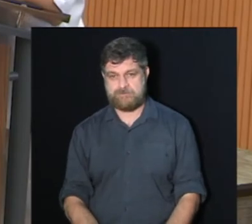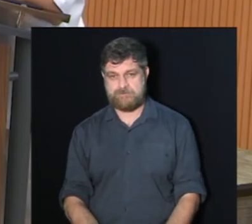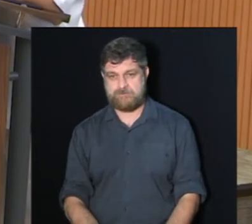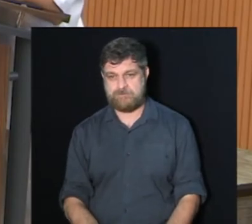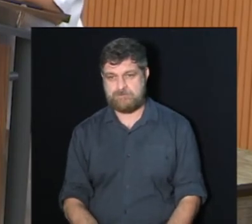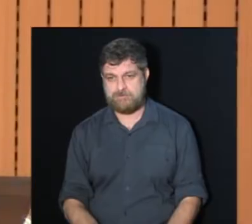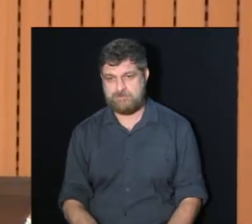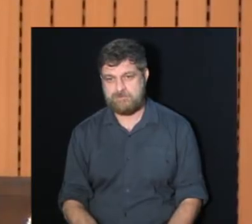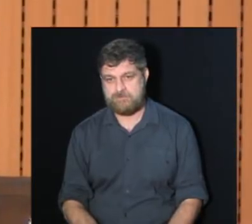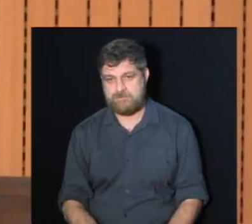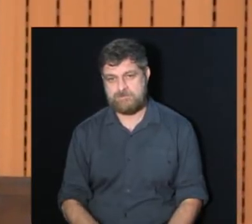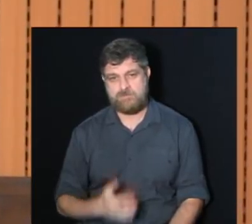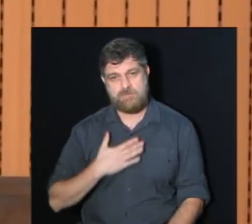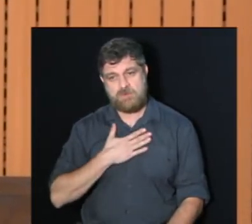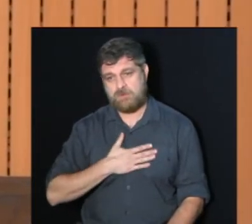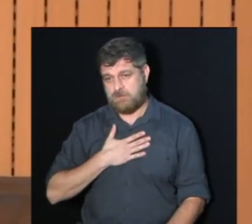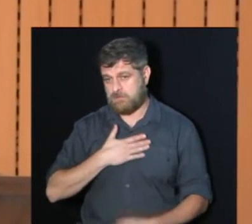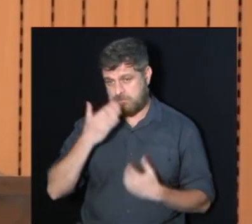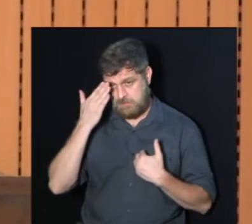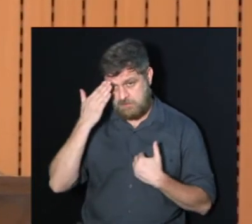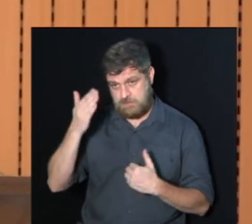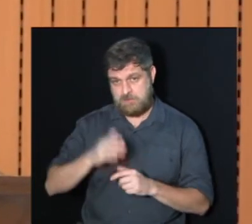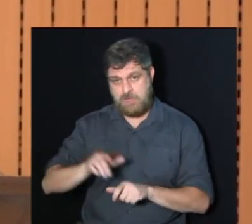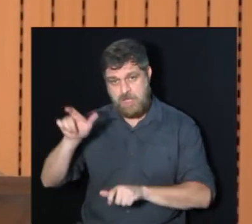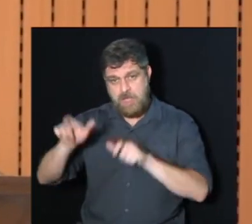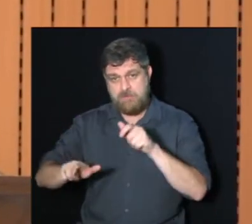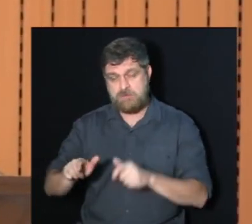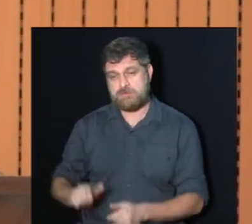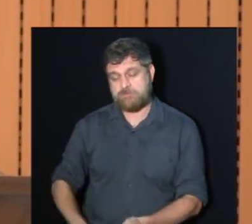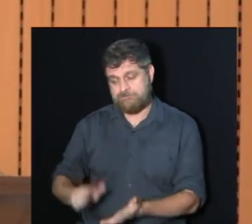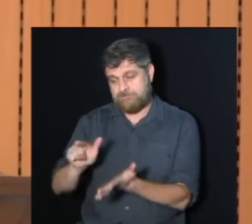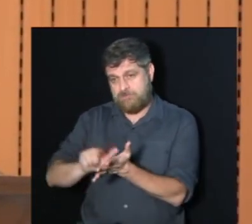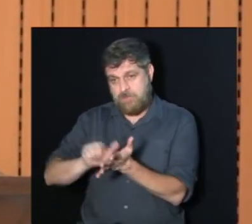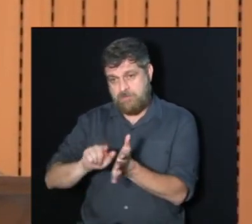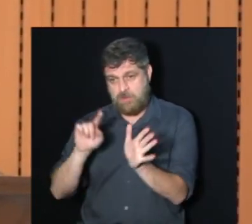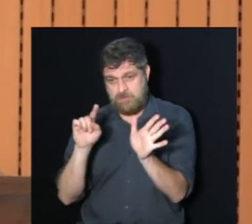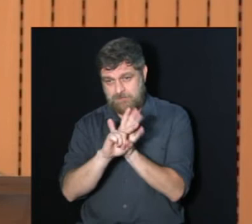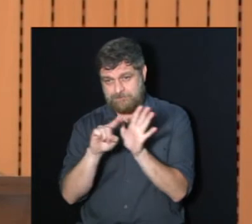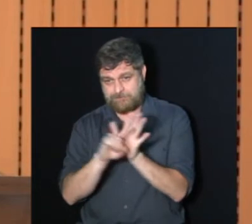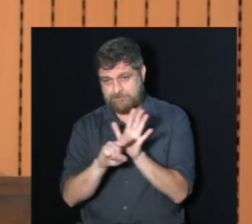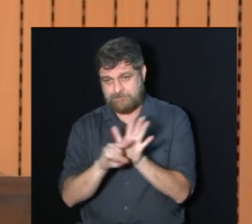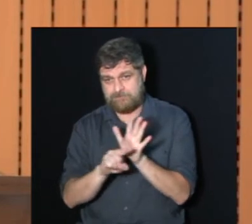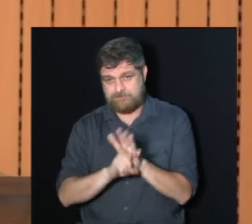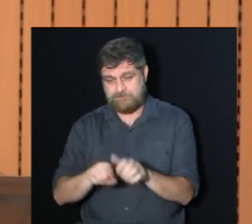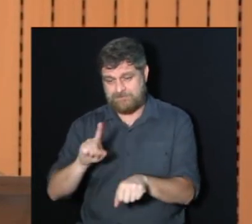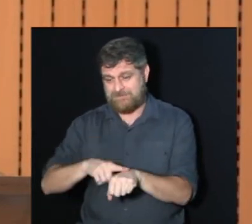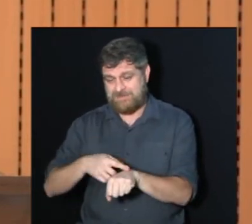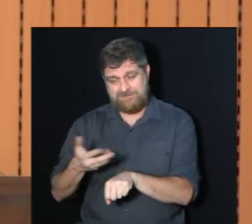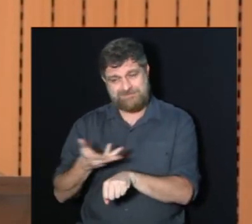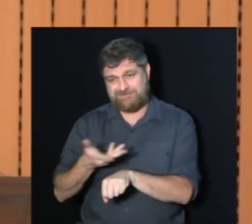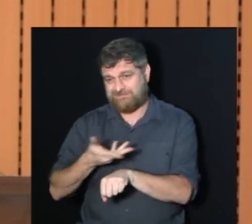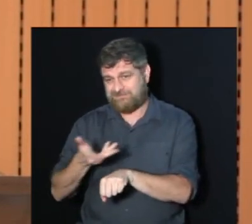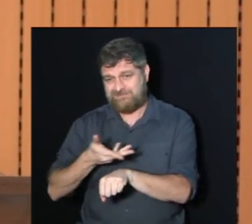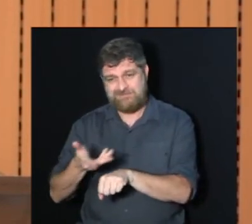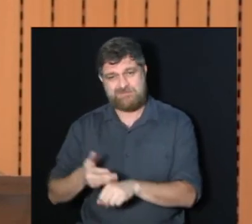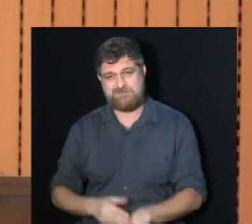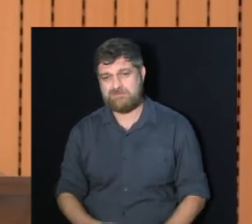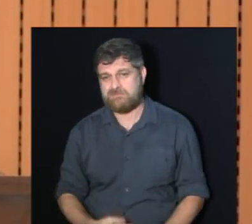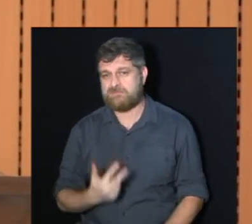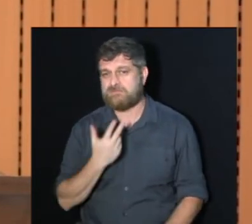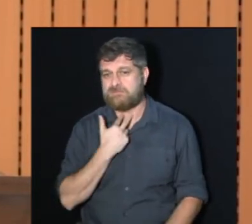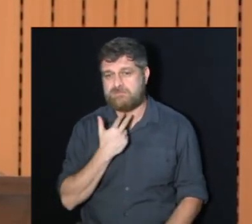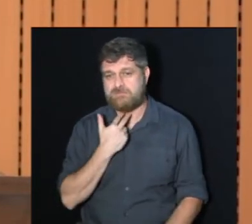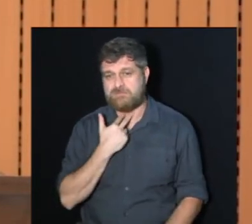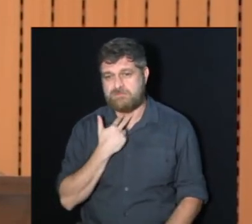Bom, eu gostaria de agradecer as pessoas que fizeram suas perguntas. Nosso tempo é muito curto, a gente tem que deixar